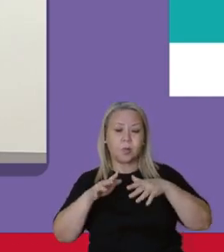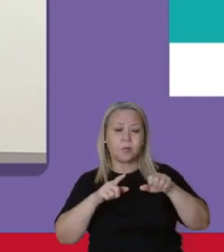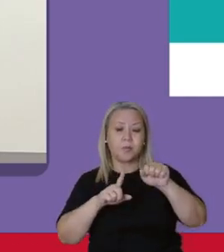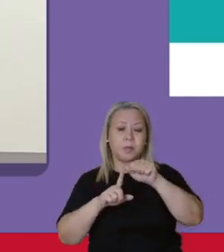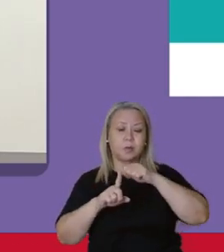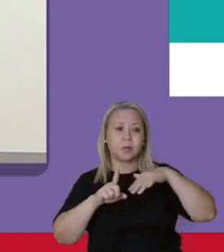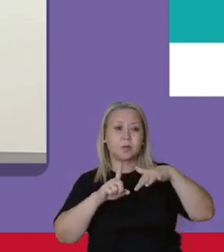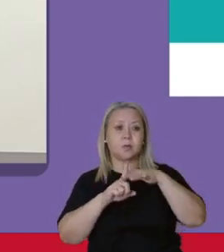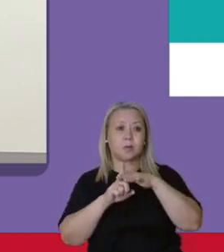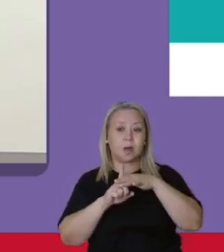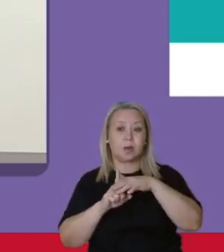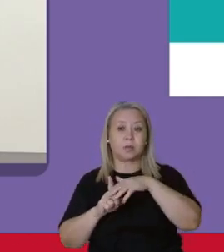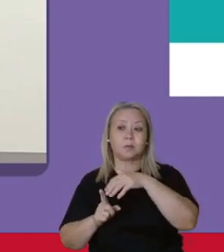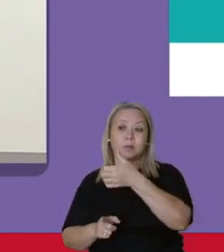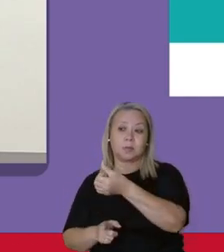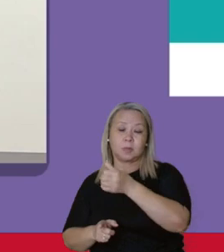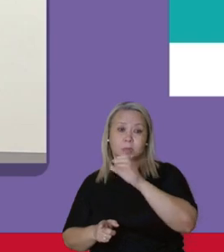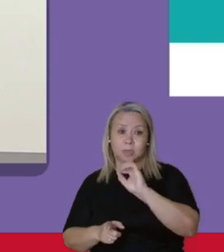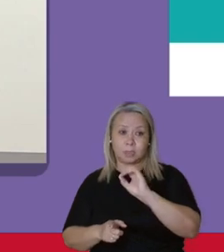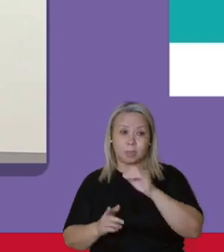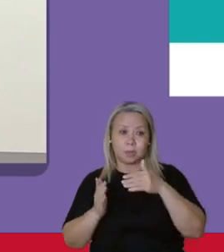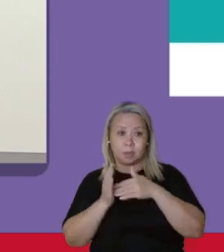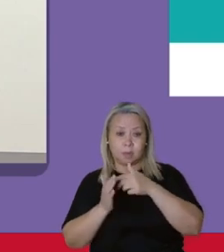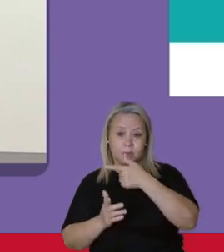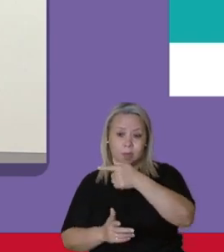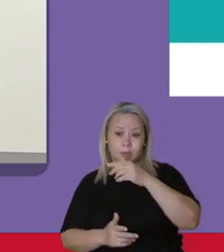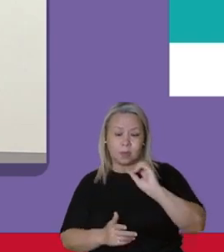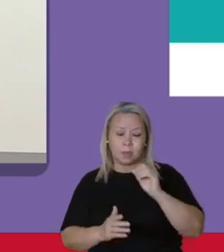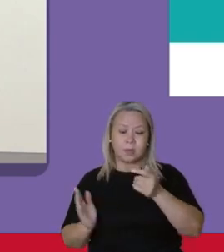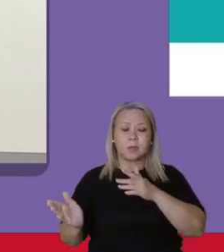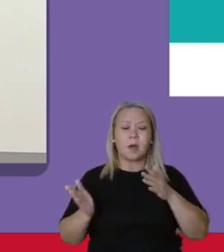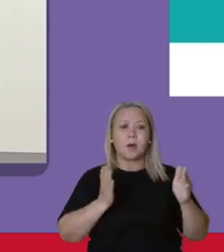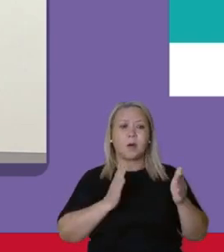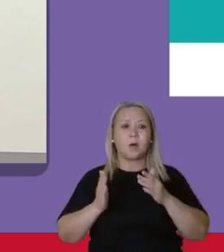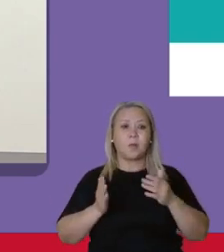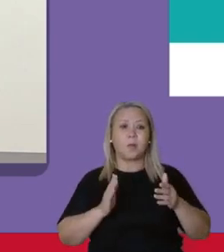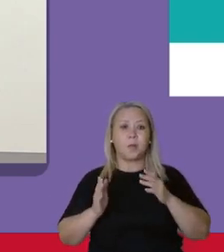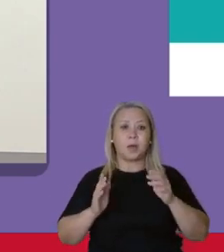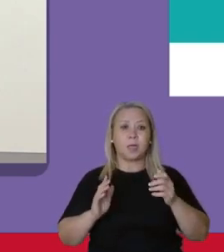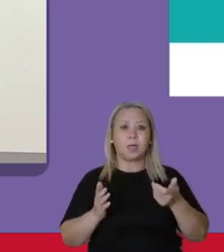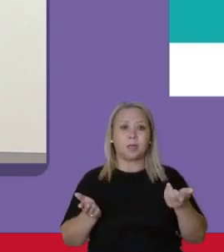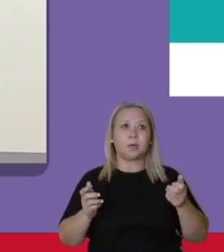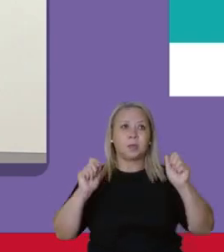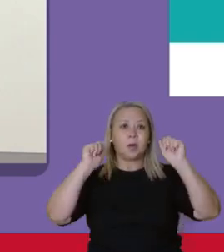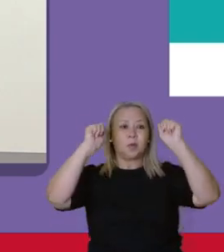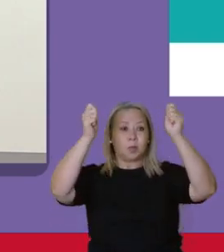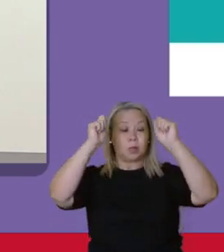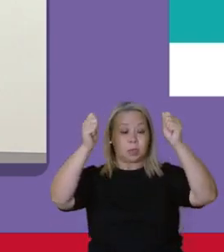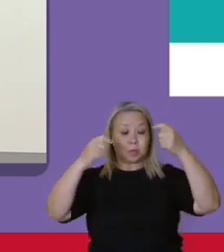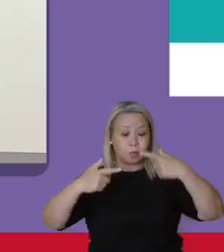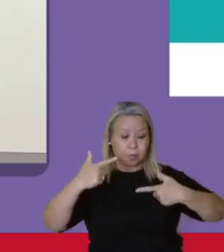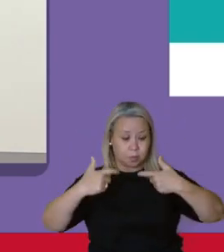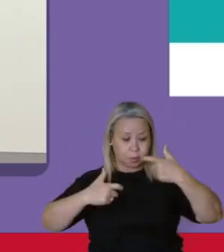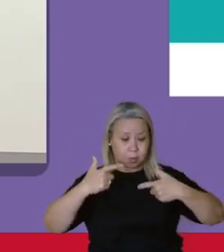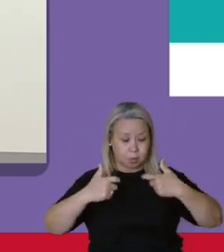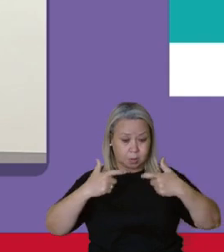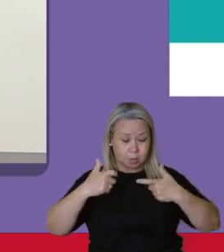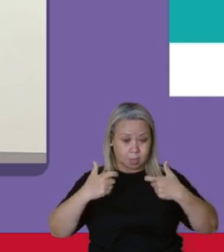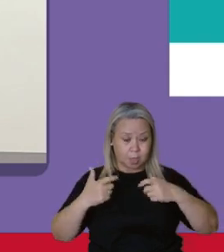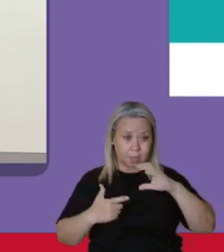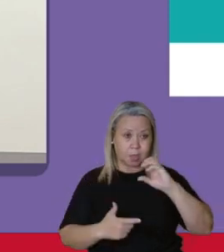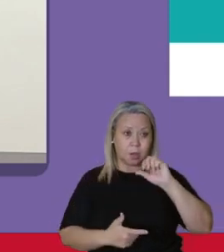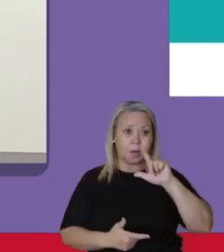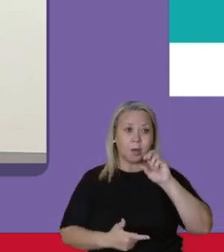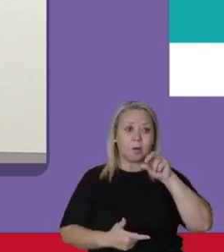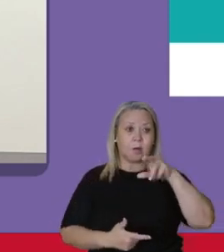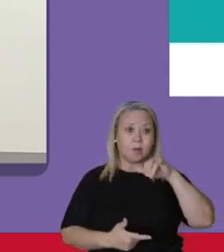década de 60 e 70. É o período do protesto contra as guerras coloniais, contra a guerra do Vietnã,